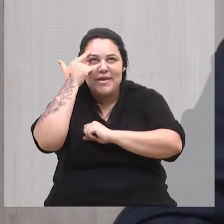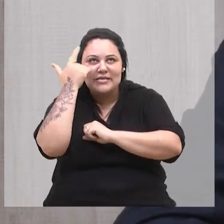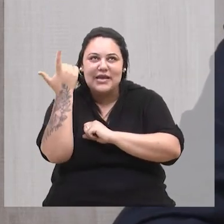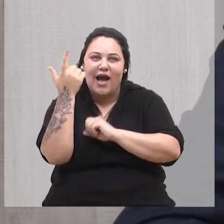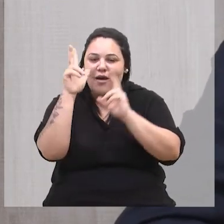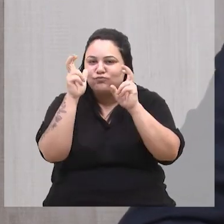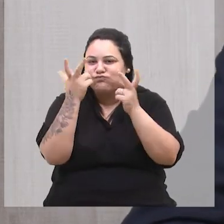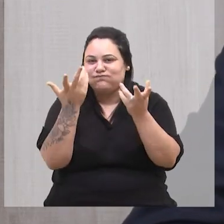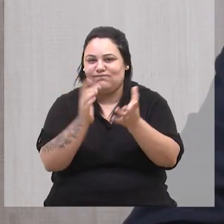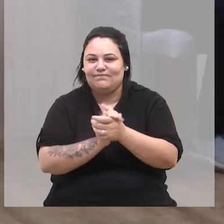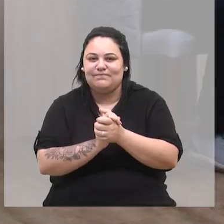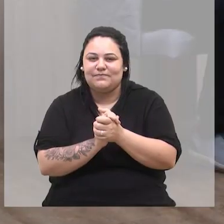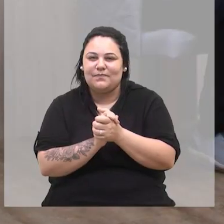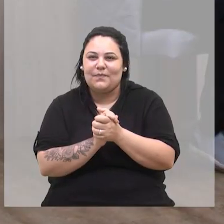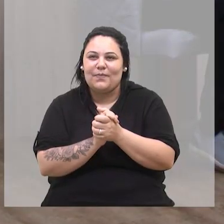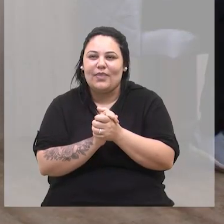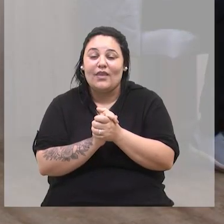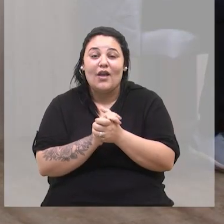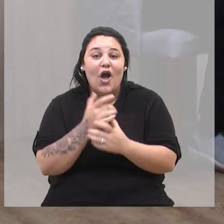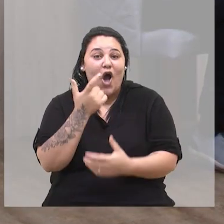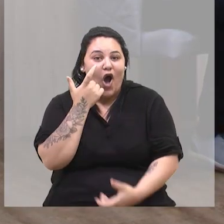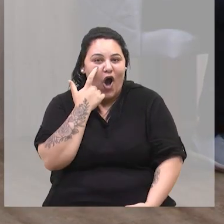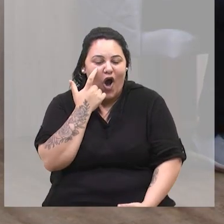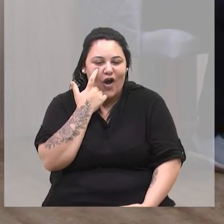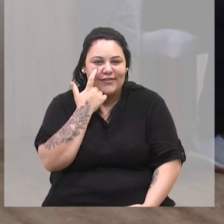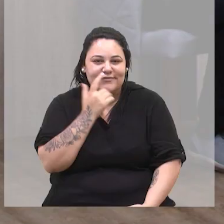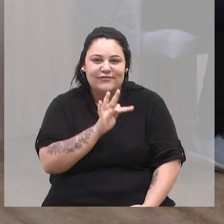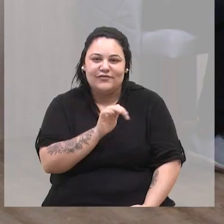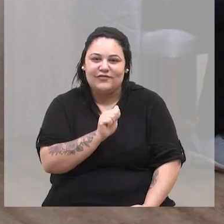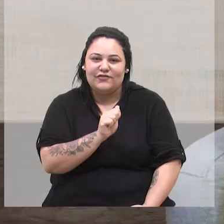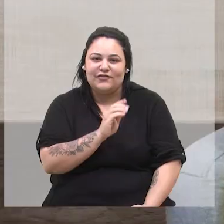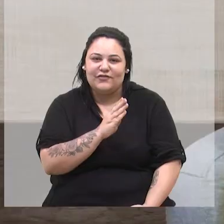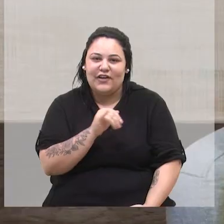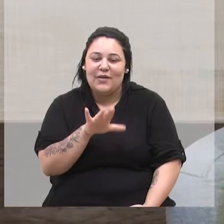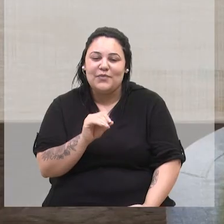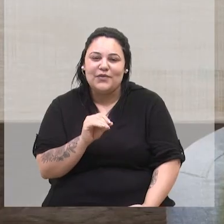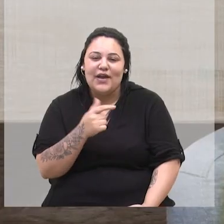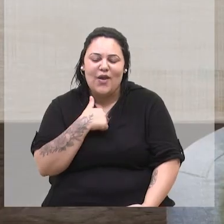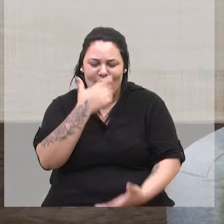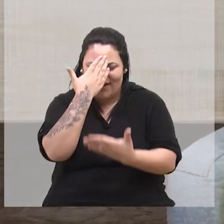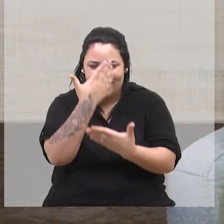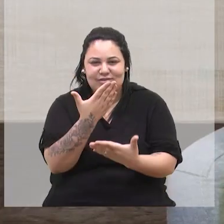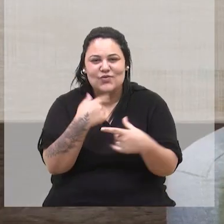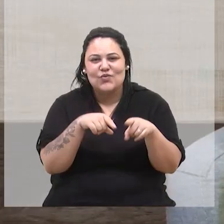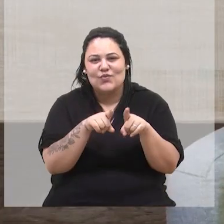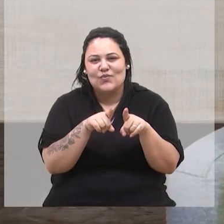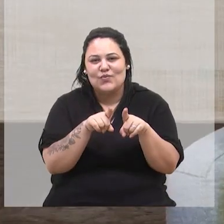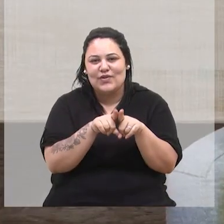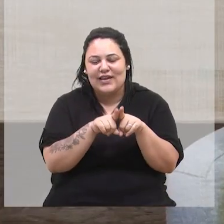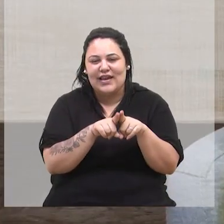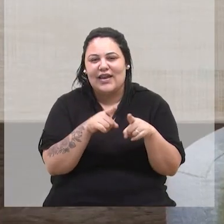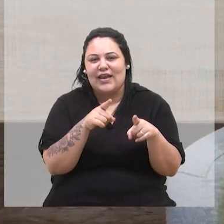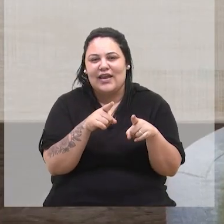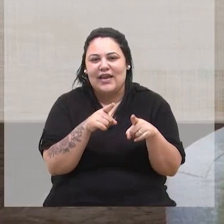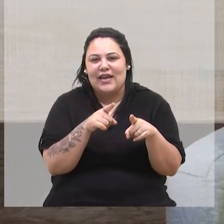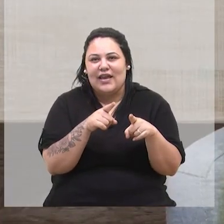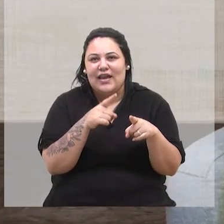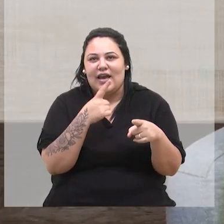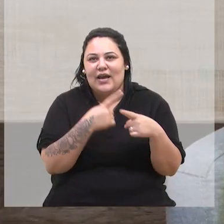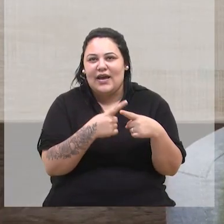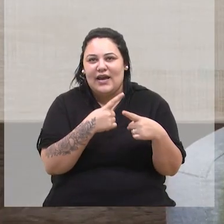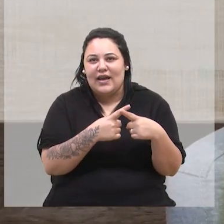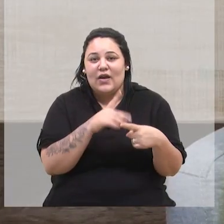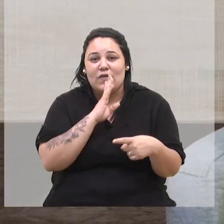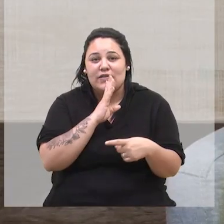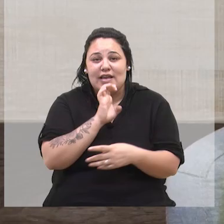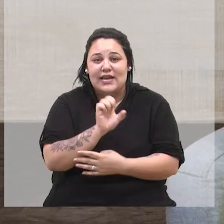a pensar sobre o assunto. Olha, Fábio, eu agradeço porque a Esther Troian Benvenuti, eu a conheci quando eu criança,